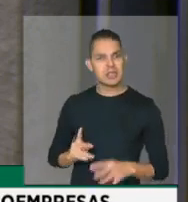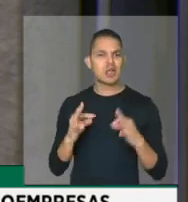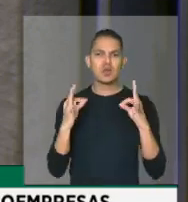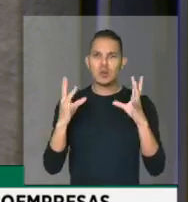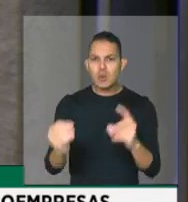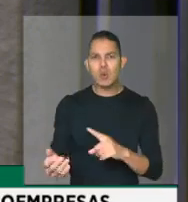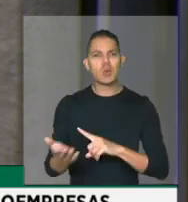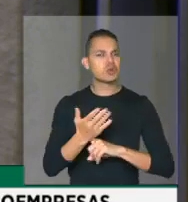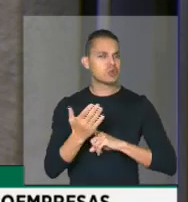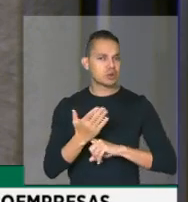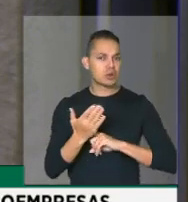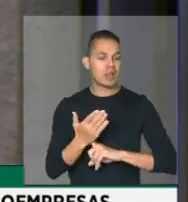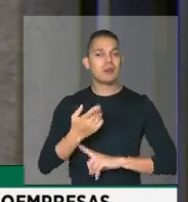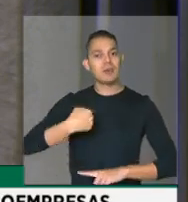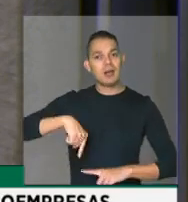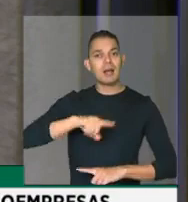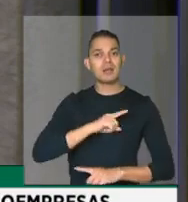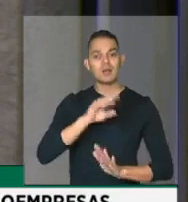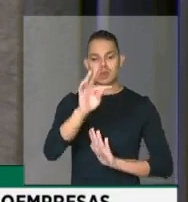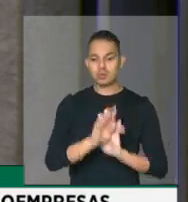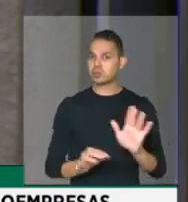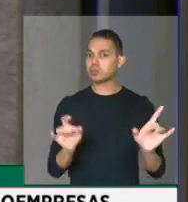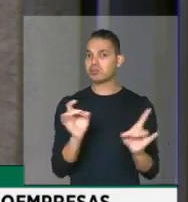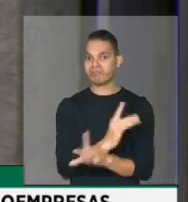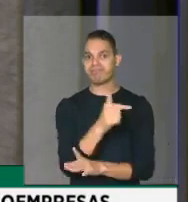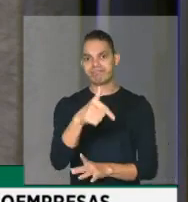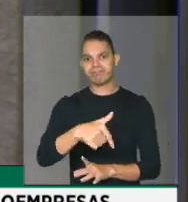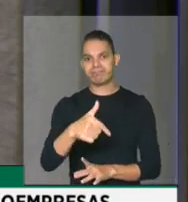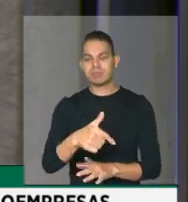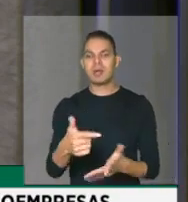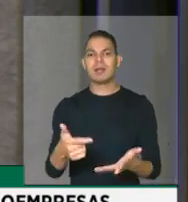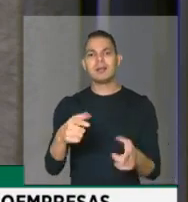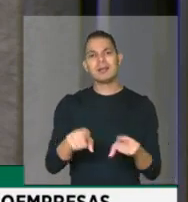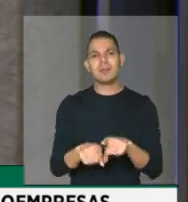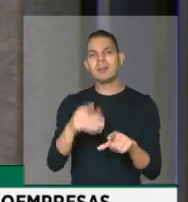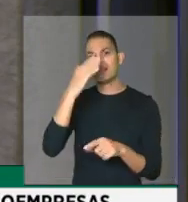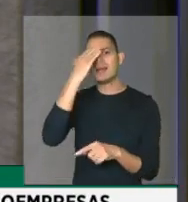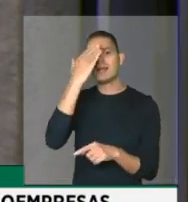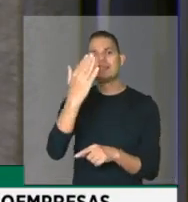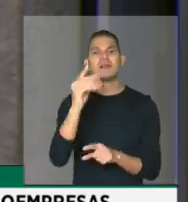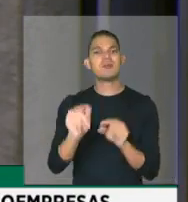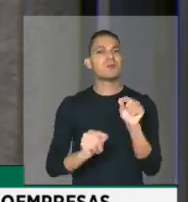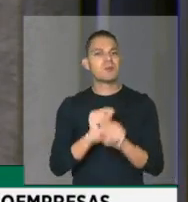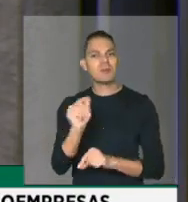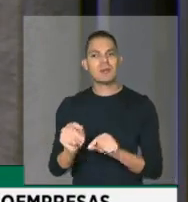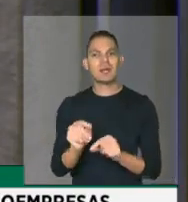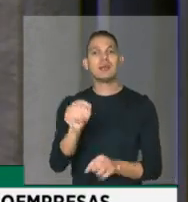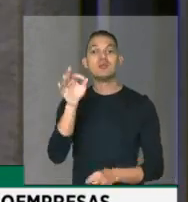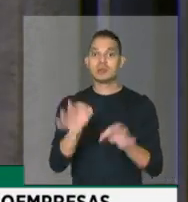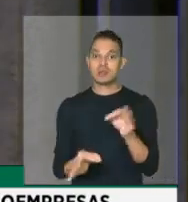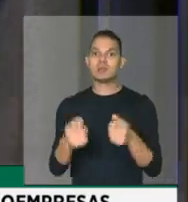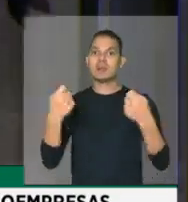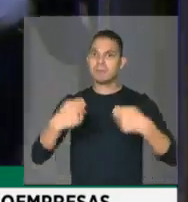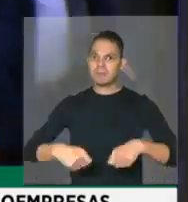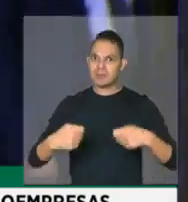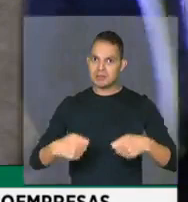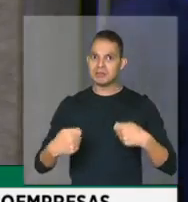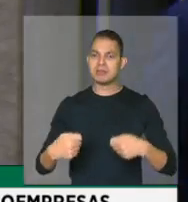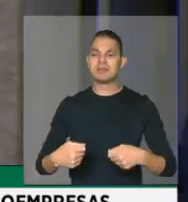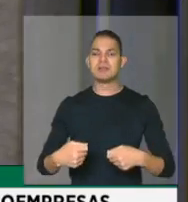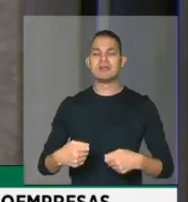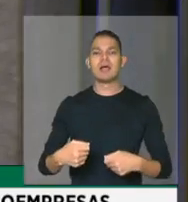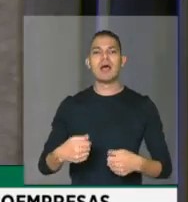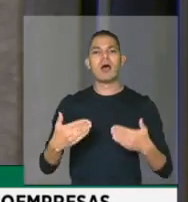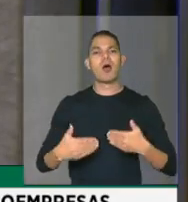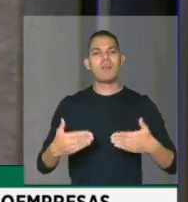contribuíram de alguma forma para que nós pudéssemos chegar a esse texto. E também fazer um agradecimento aqui, justiça tem que ser feita, né, ao Ministério